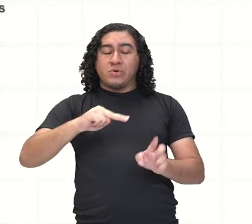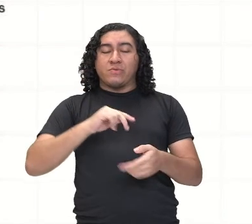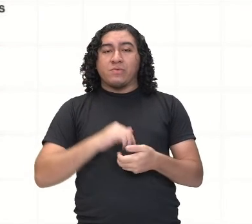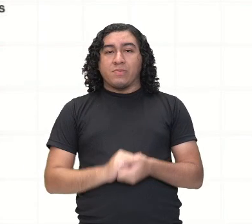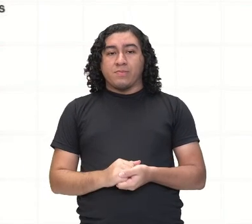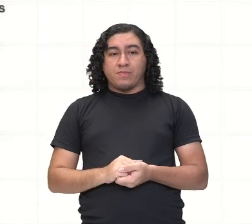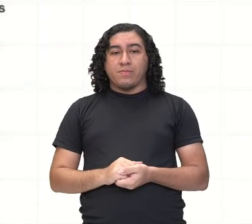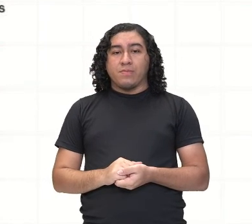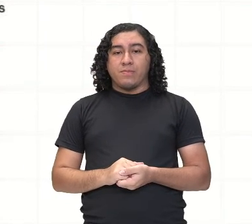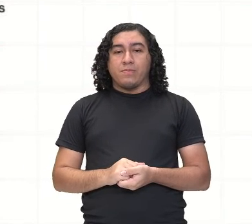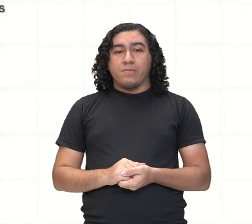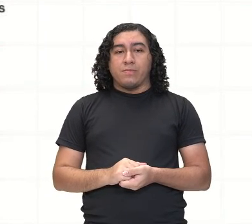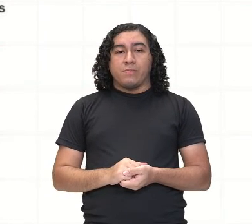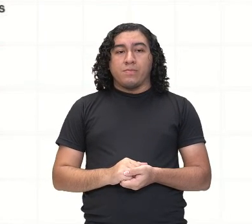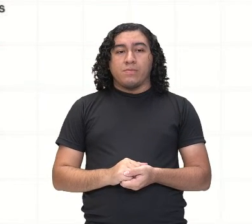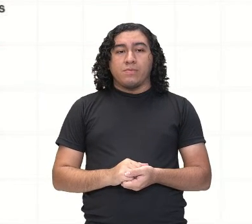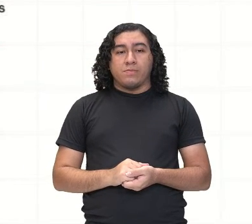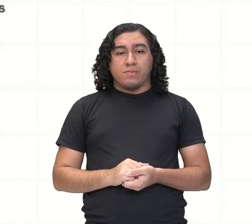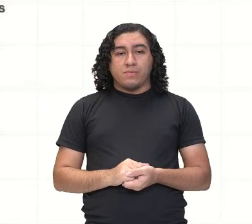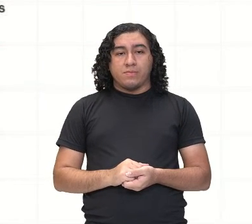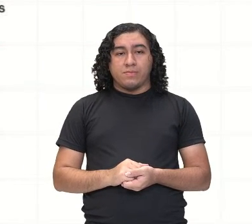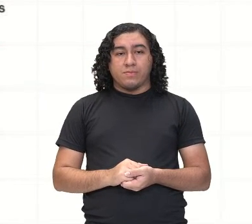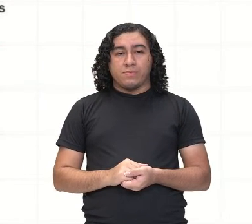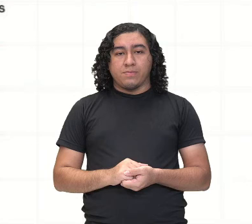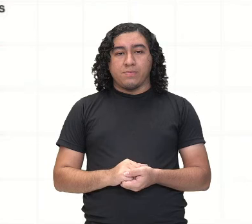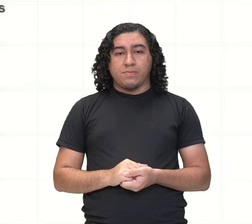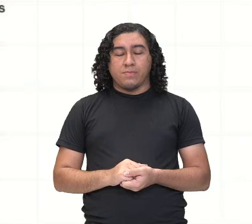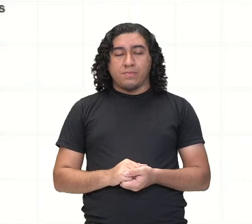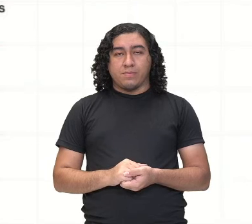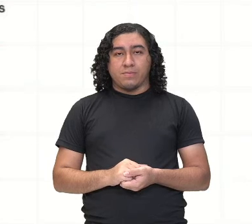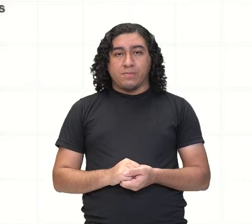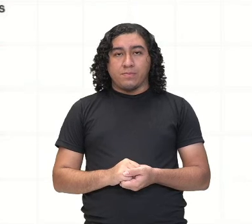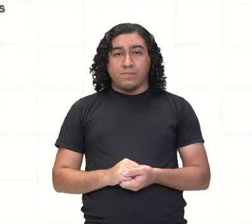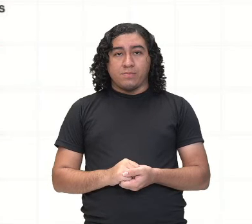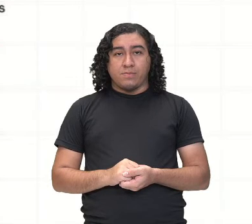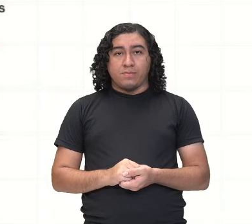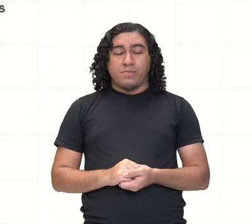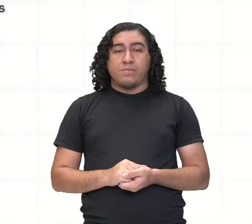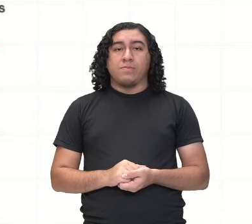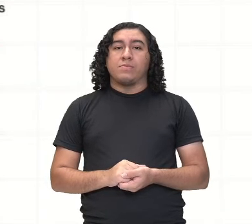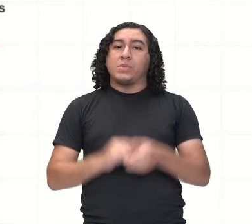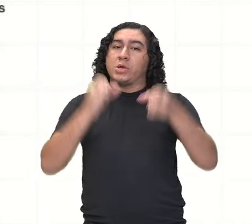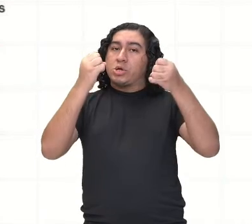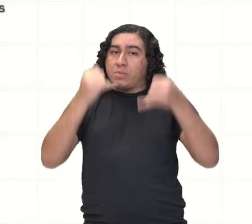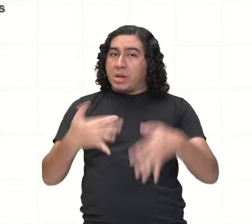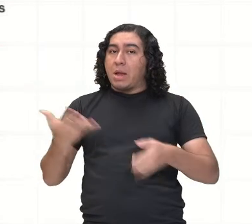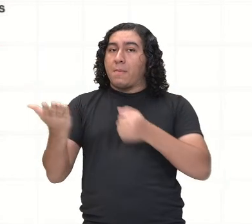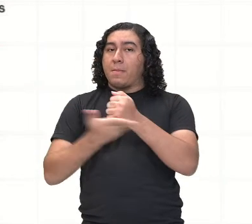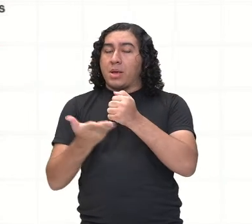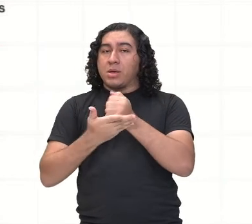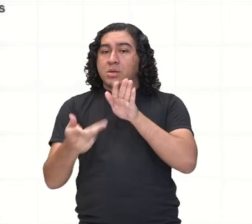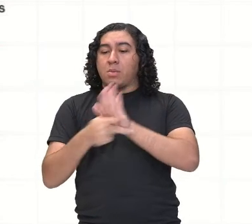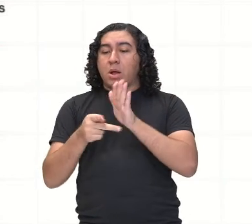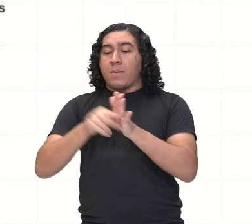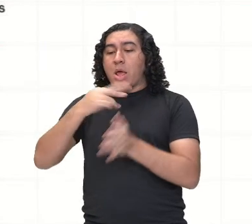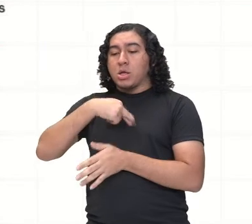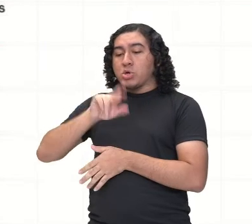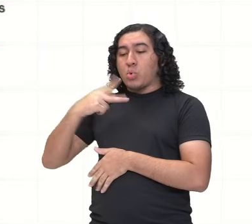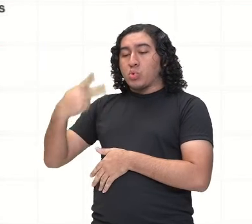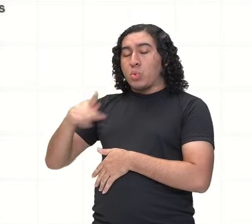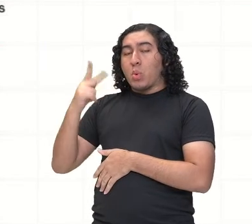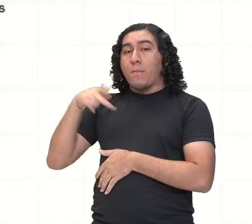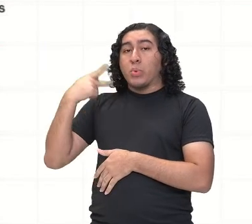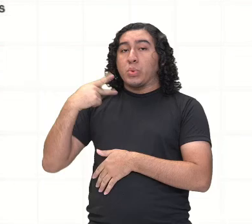essa desumanização ela era frequentemente sustentada por justificativas religiosas, políticas